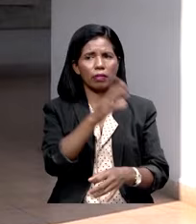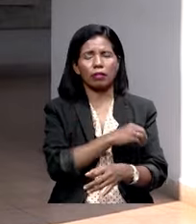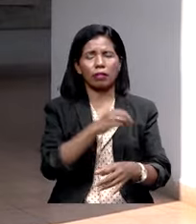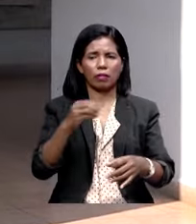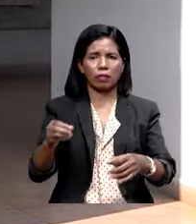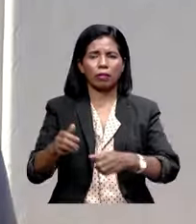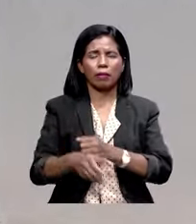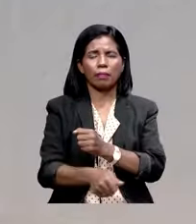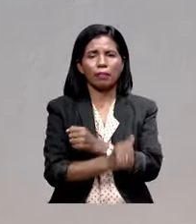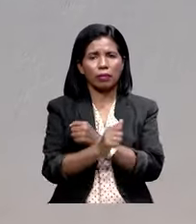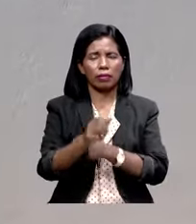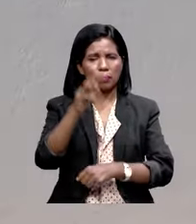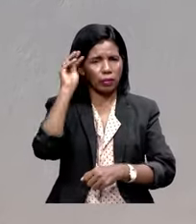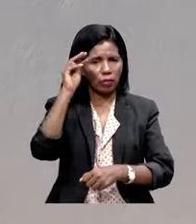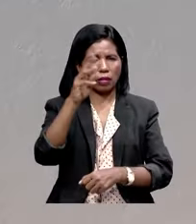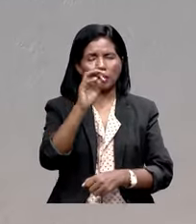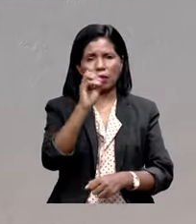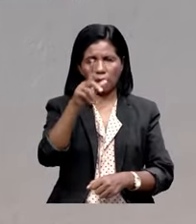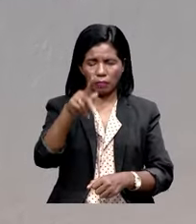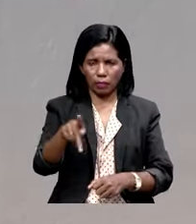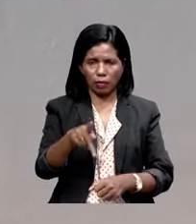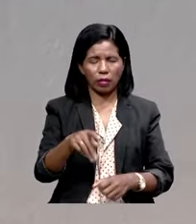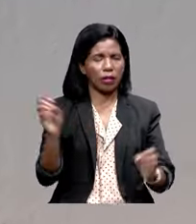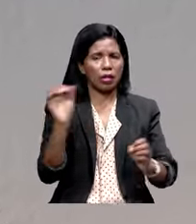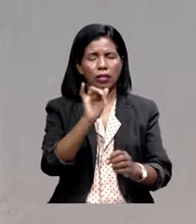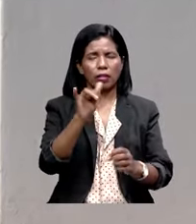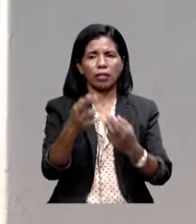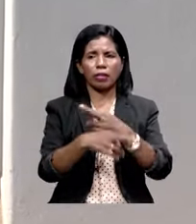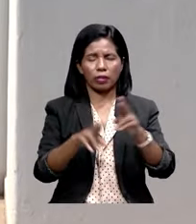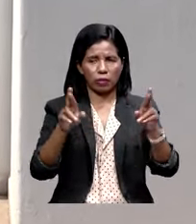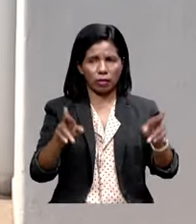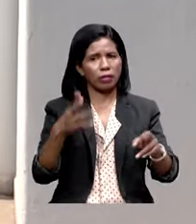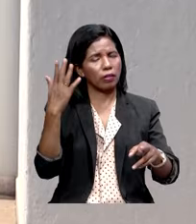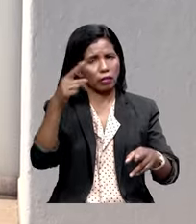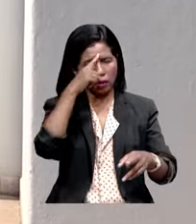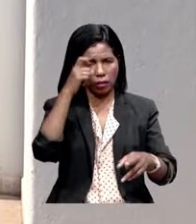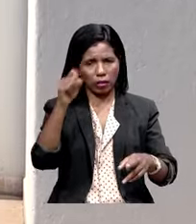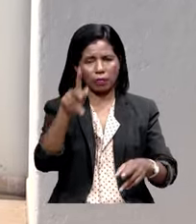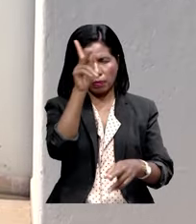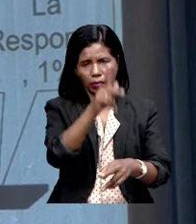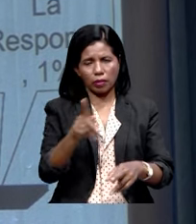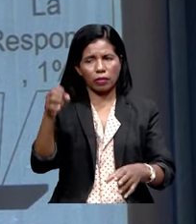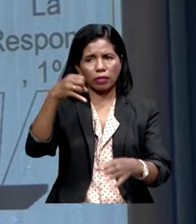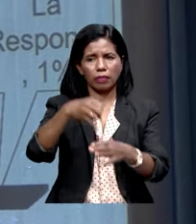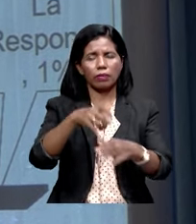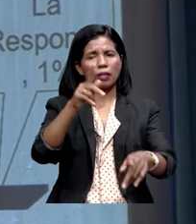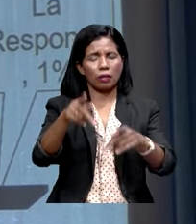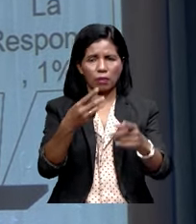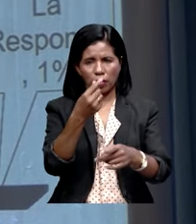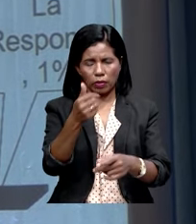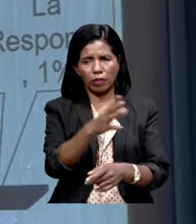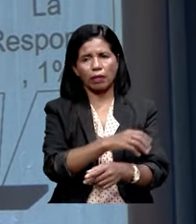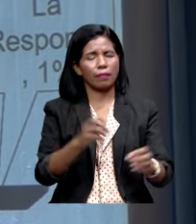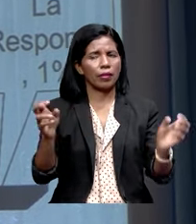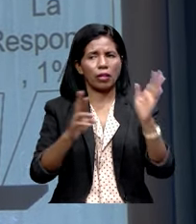no ministro Obras Públicas, mas lá concorda o resultado refere, também a pesquisa né, envolve uma oituandete, né,